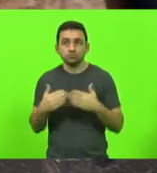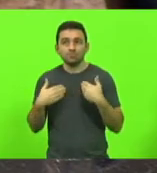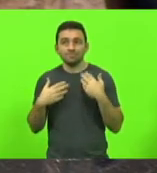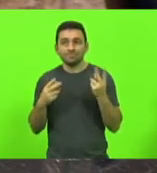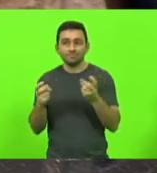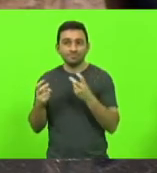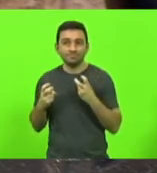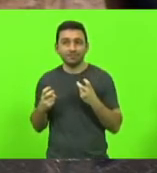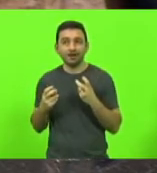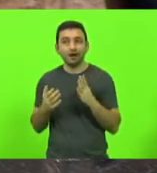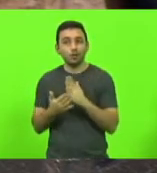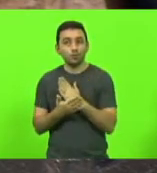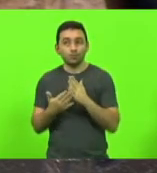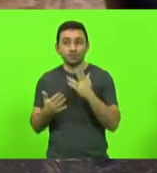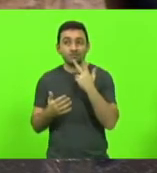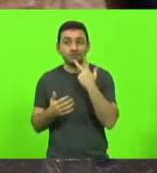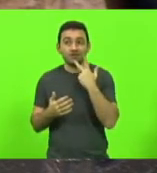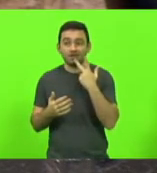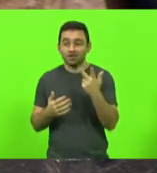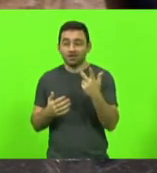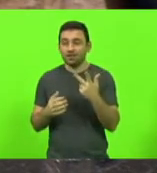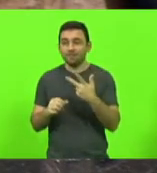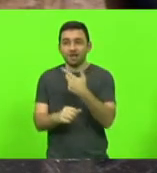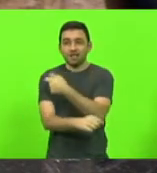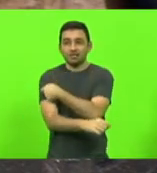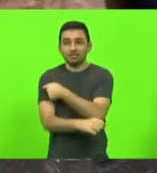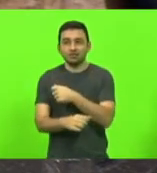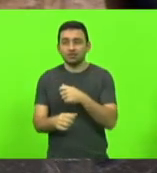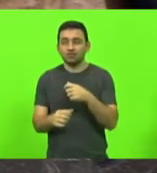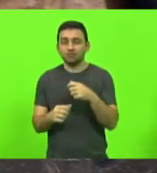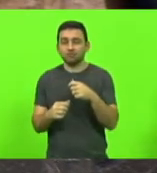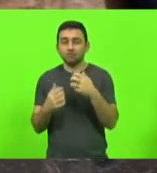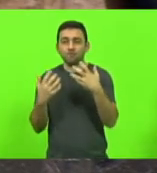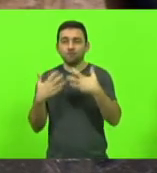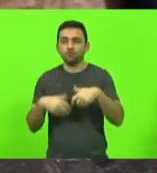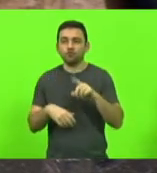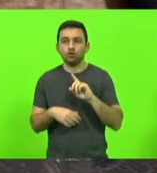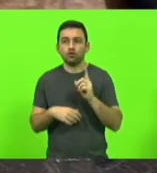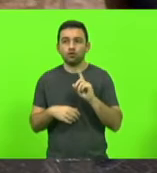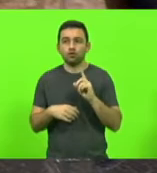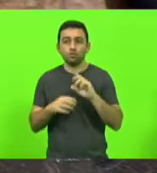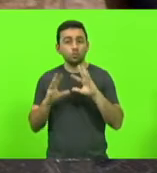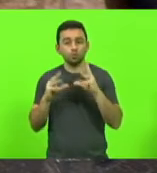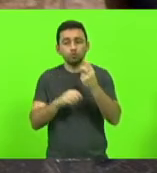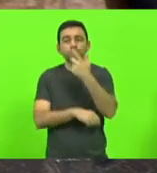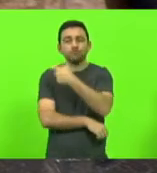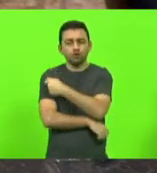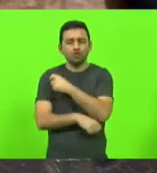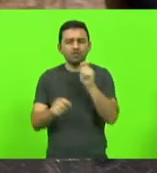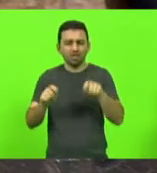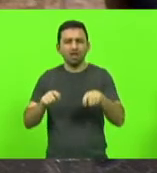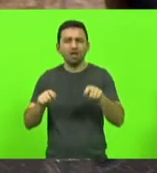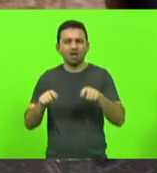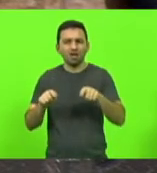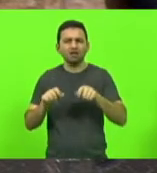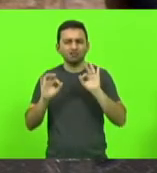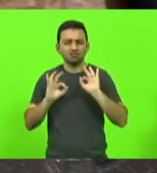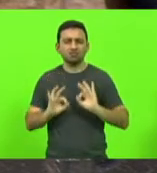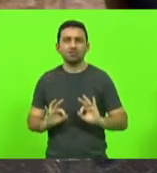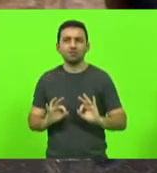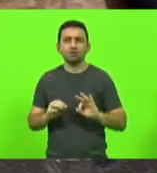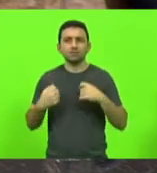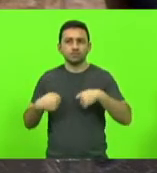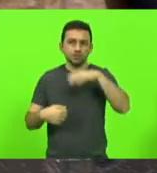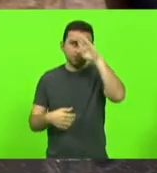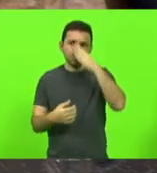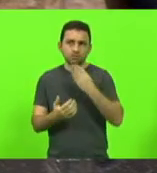que está negando a eficácia da vacina. Né? Ela funciona. Todo mundo tomou, ela vai funcionar. Né? Então, tem que acreditar